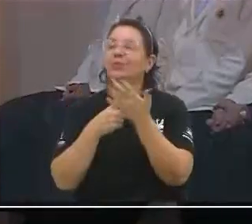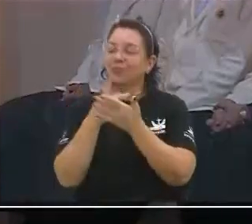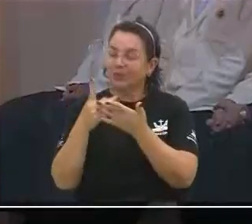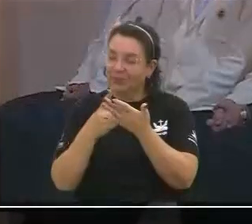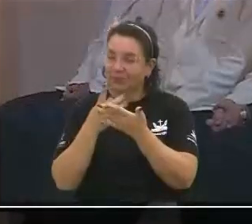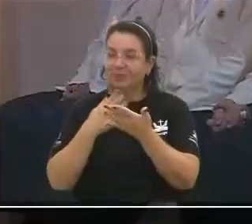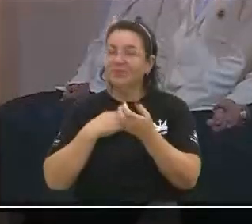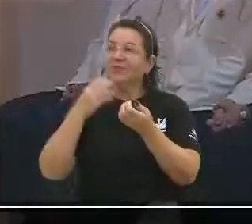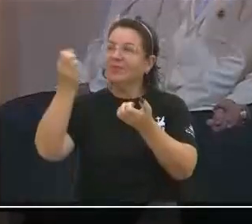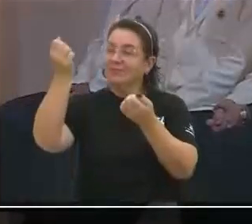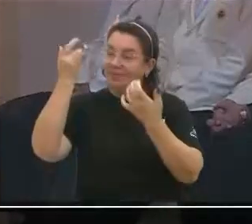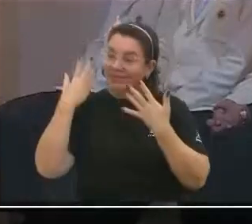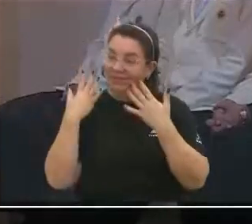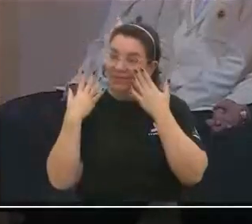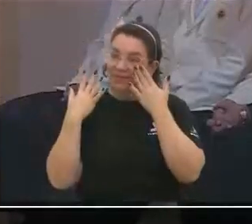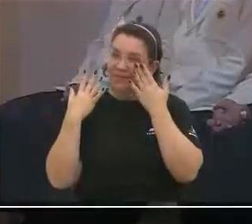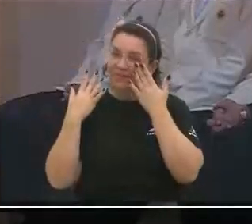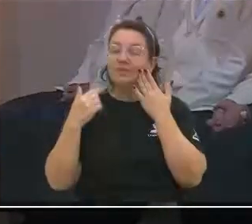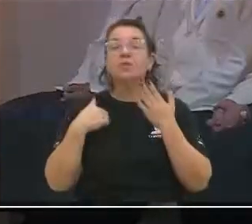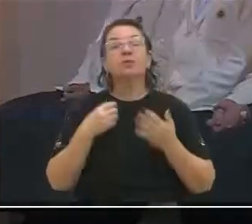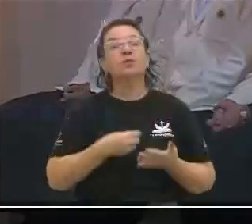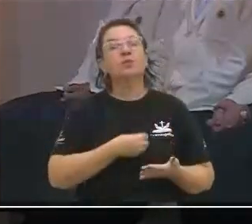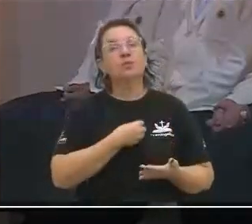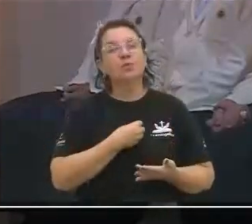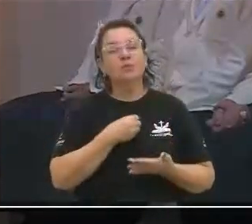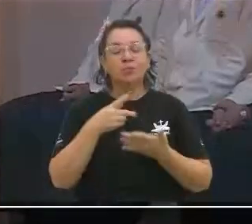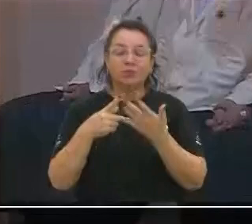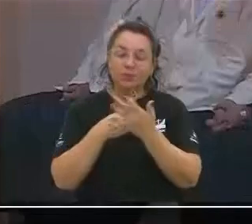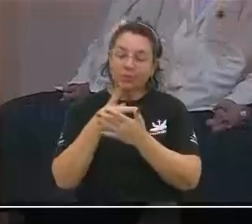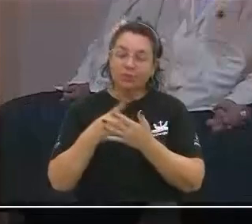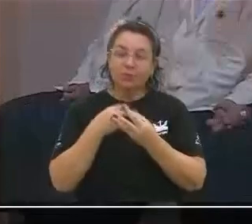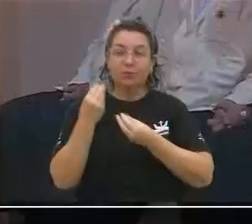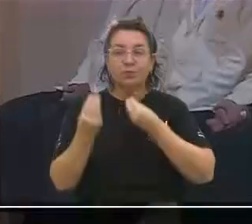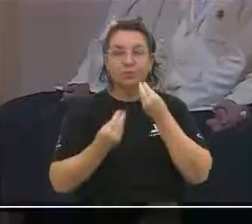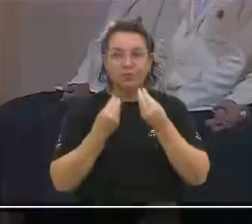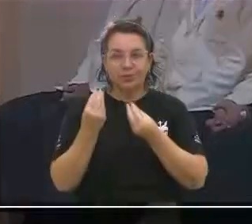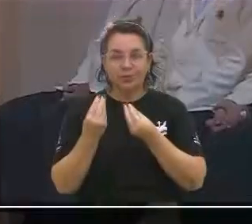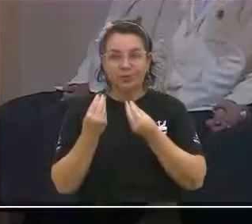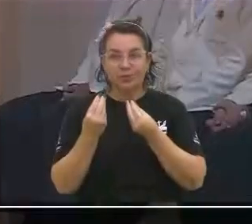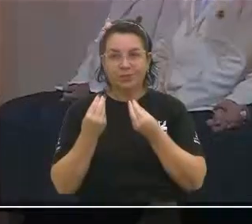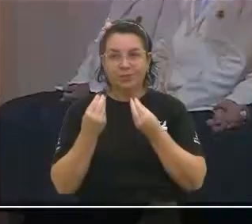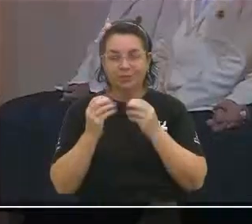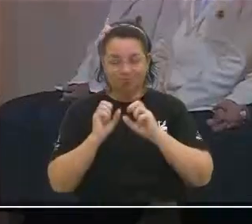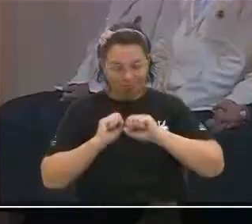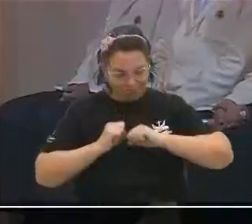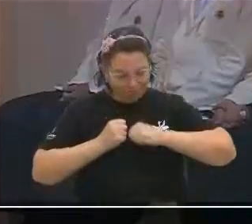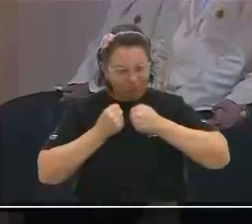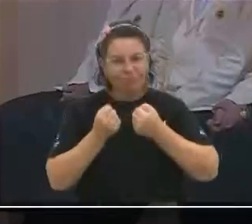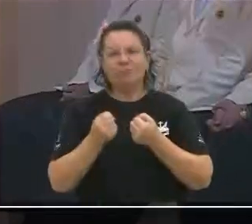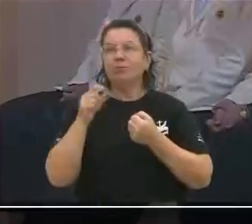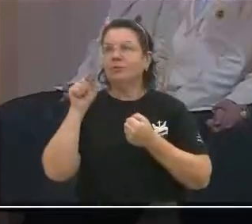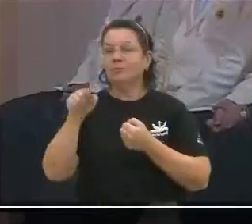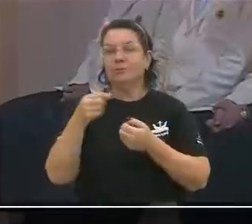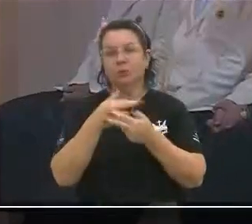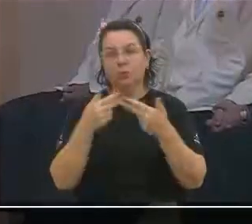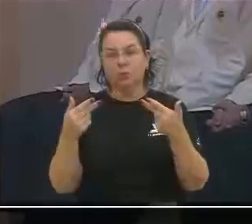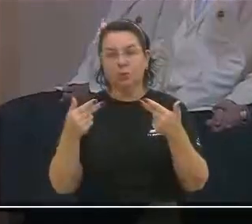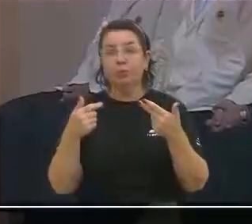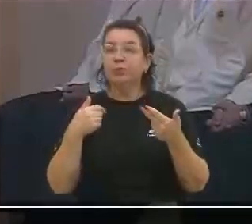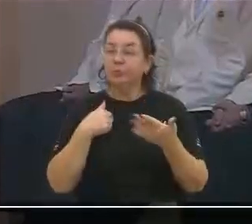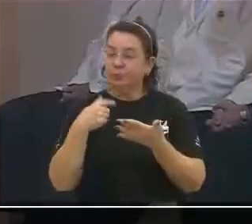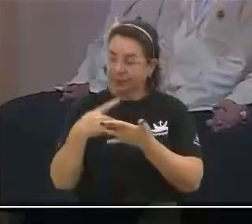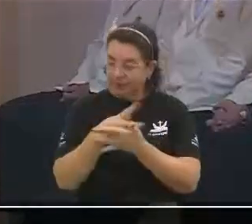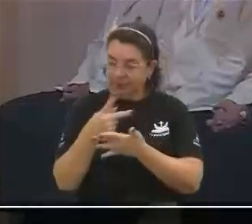a minha graça estou procurando a forma de superar isto estou